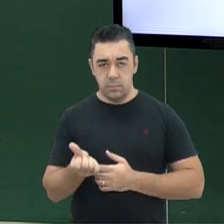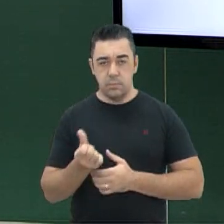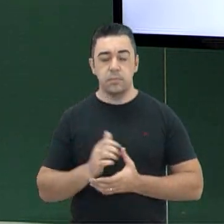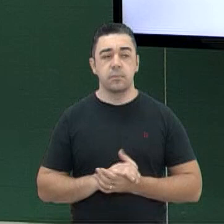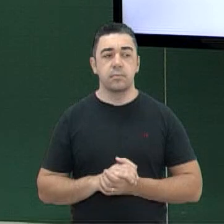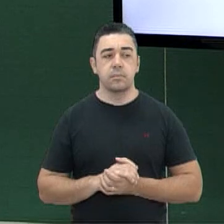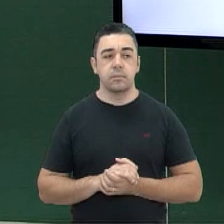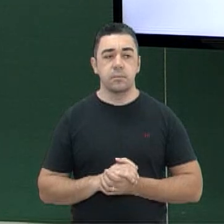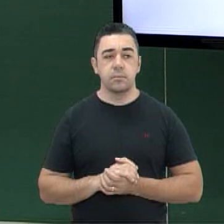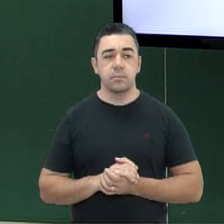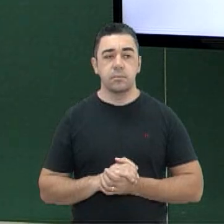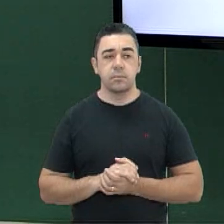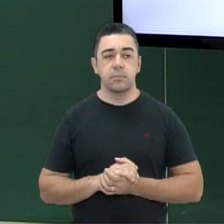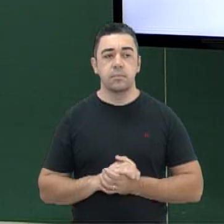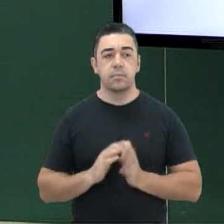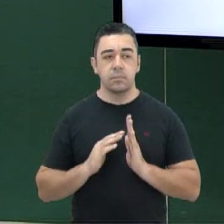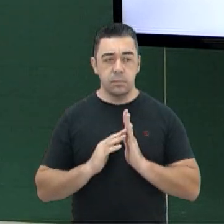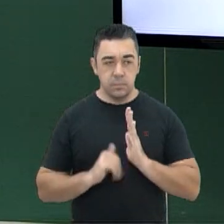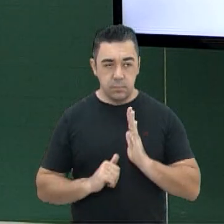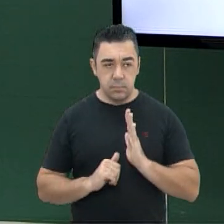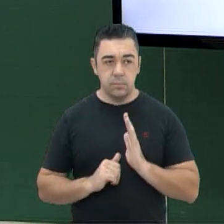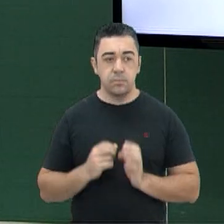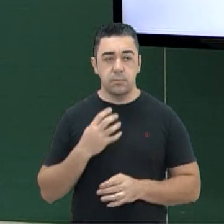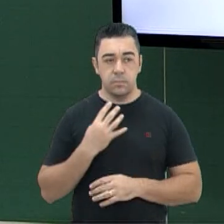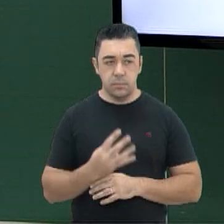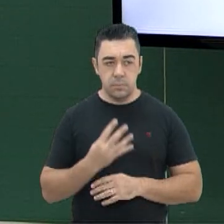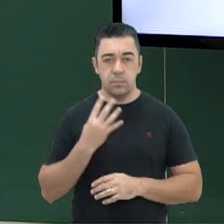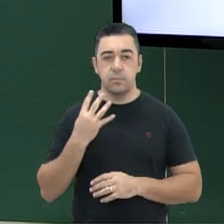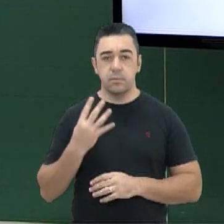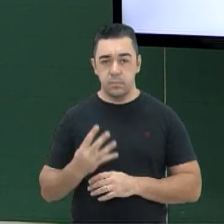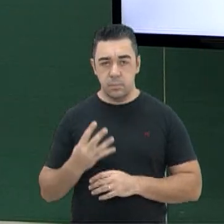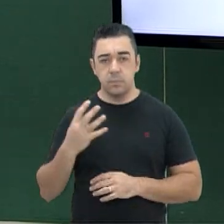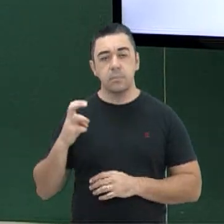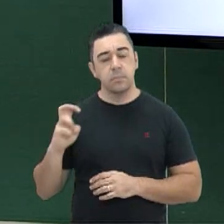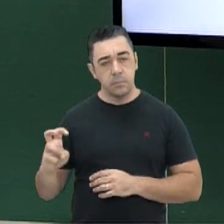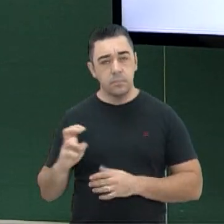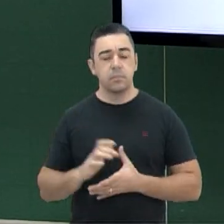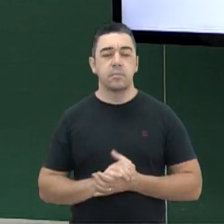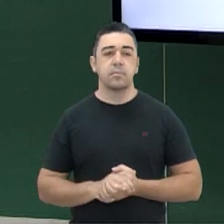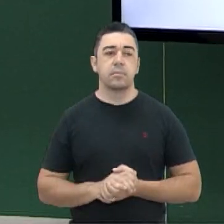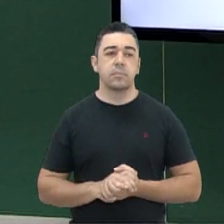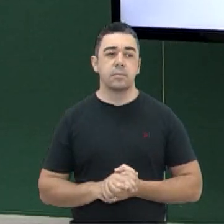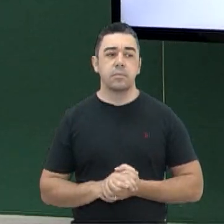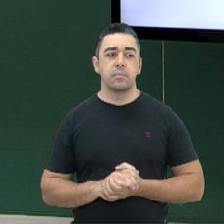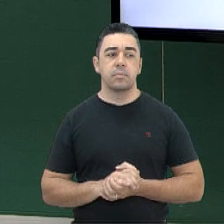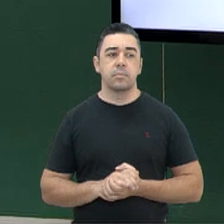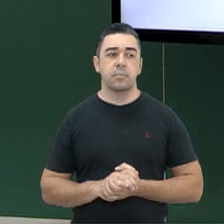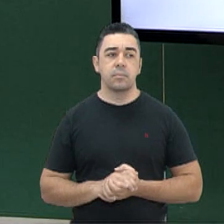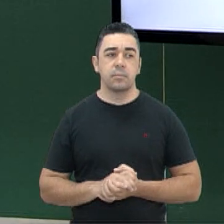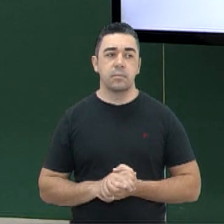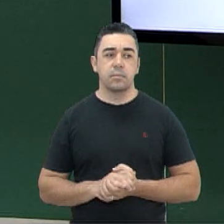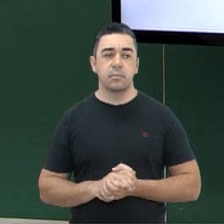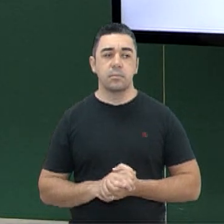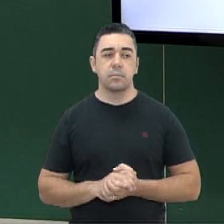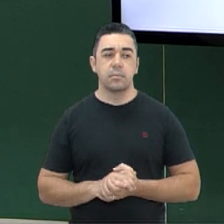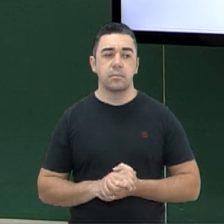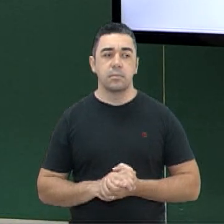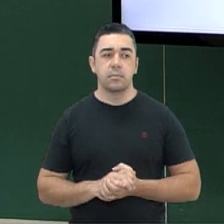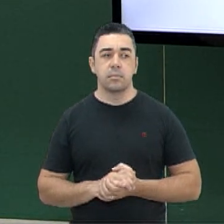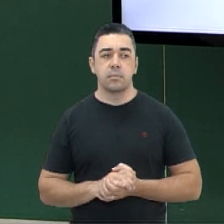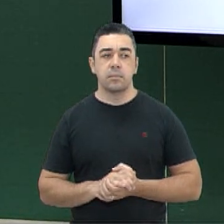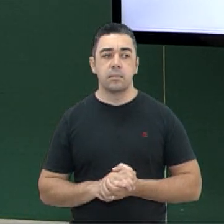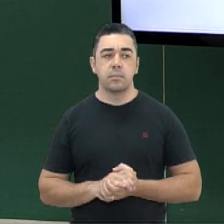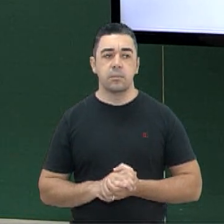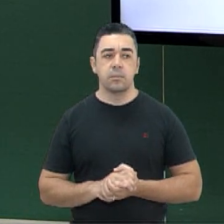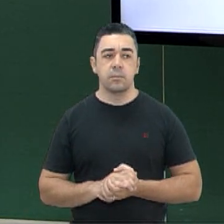716, ok? Dá para subtrair mais um. O próximo ímpar depois do 443, vou colocar aqui em cima, tá? Próximo ímpar